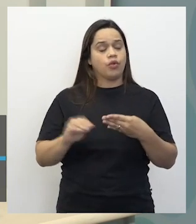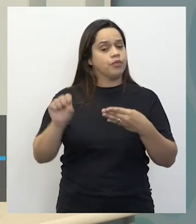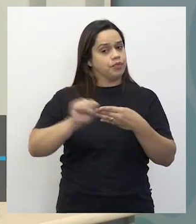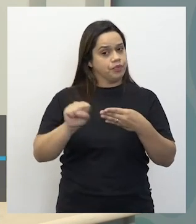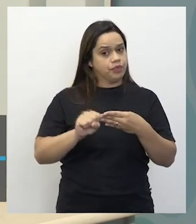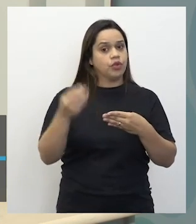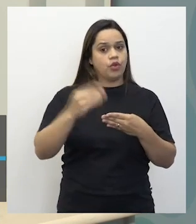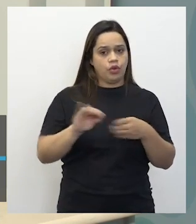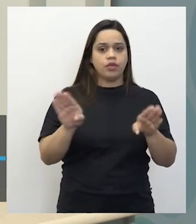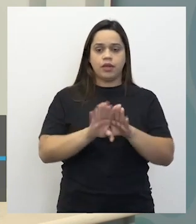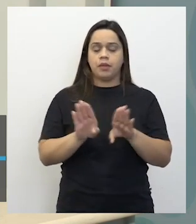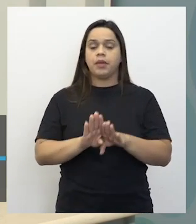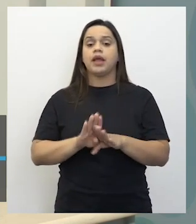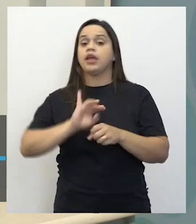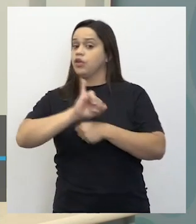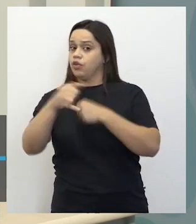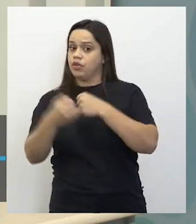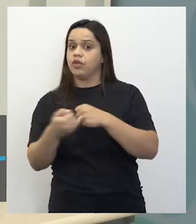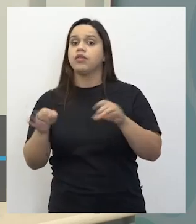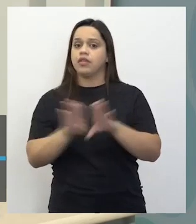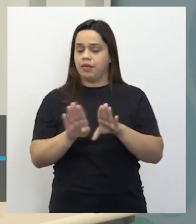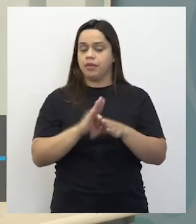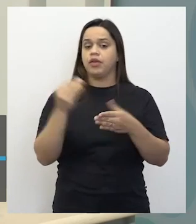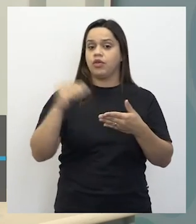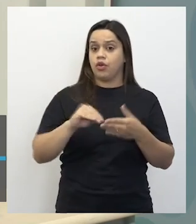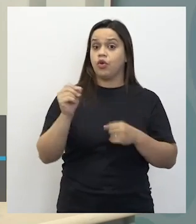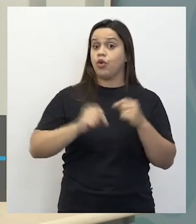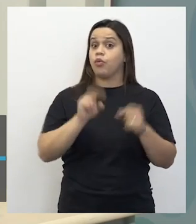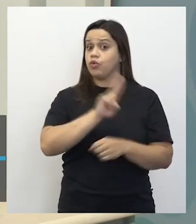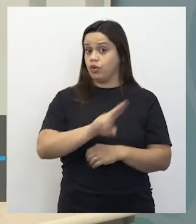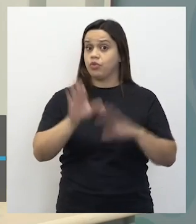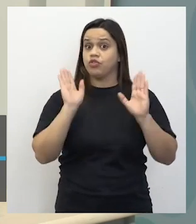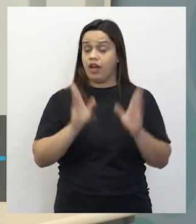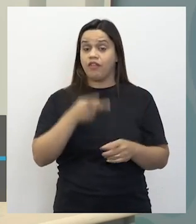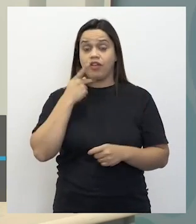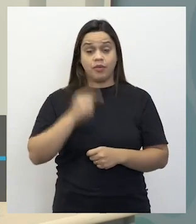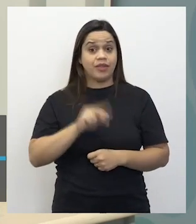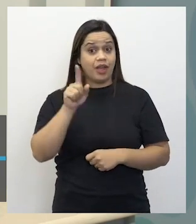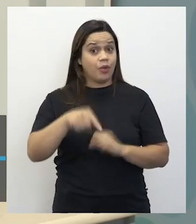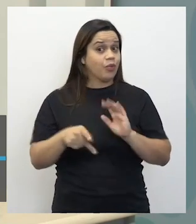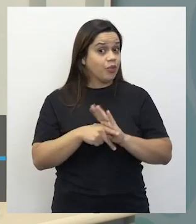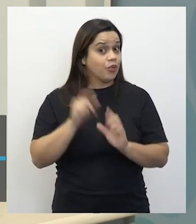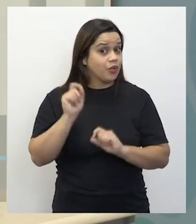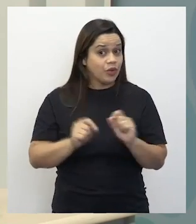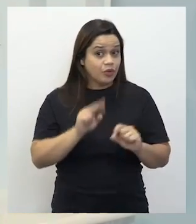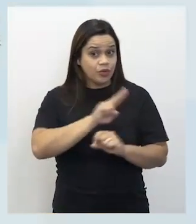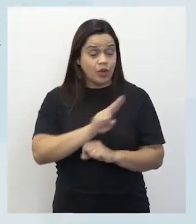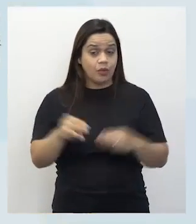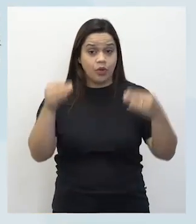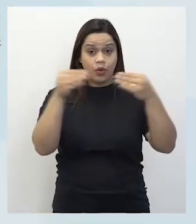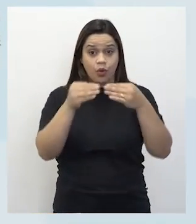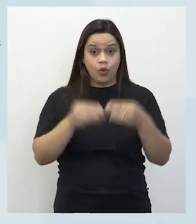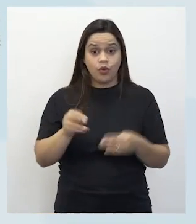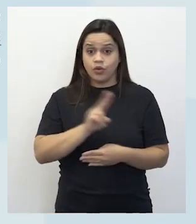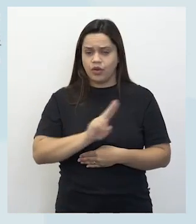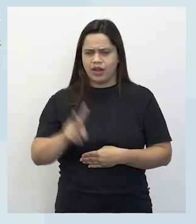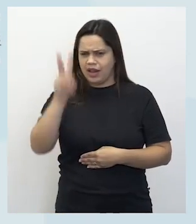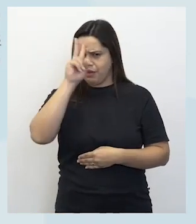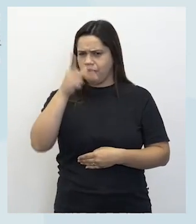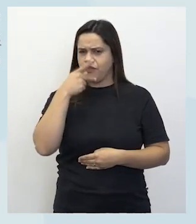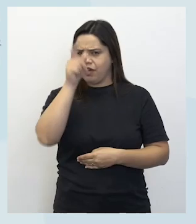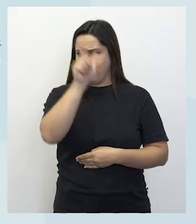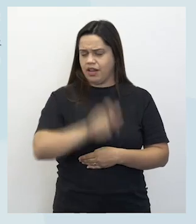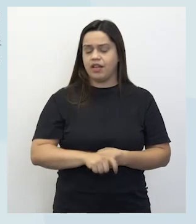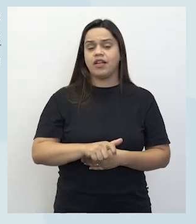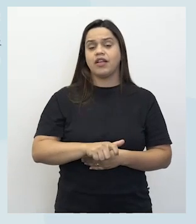gente coloca isso, a gente já falou disso. Como é que é o nome? Concordância nominal. Lembra que eu falei do estrangeiro que falava